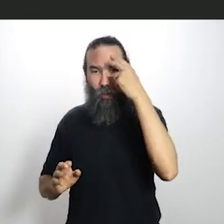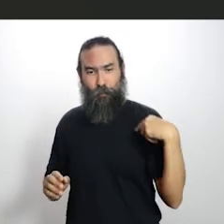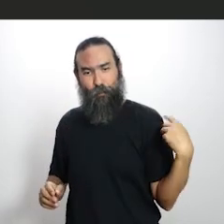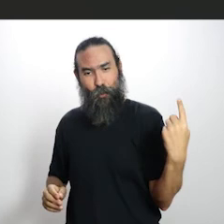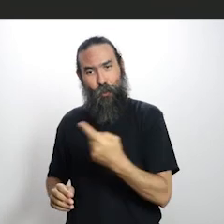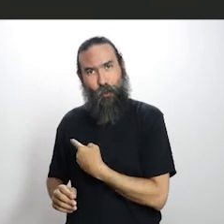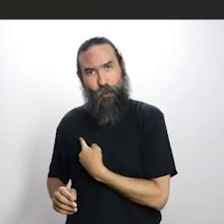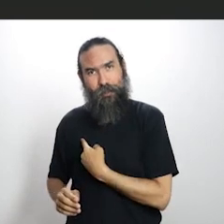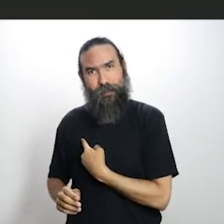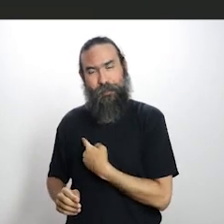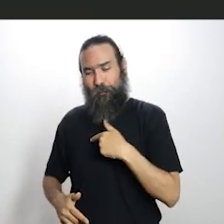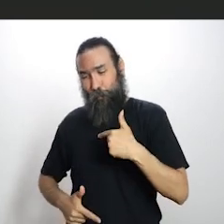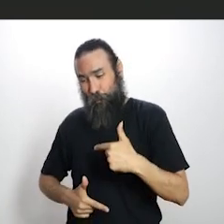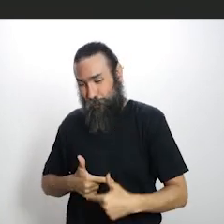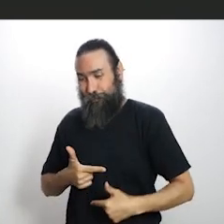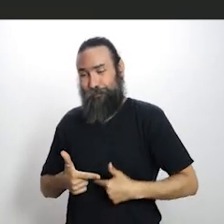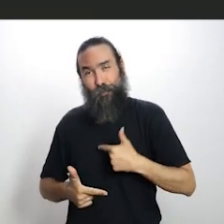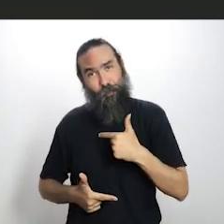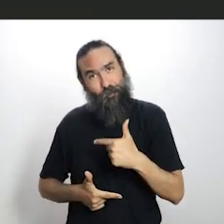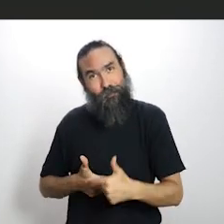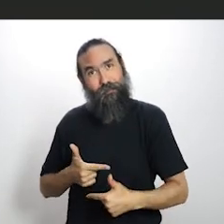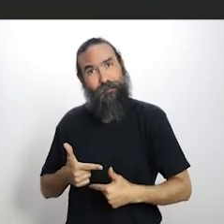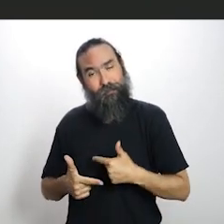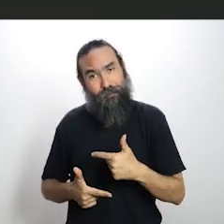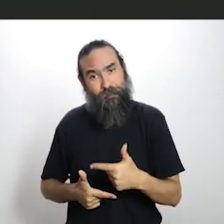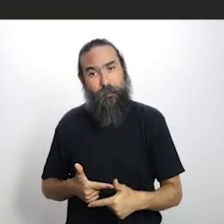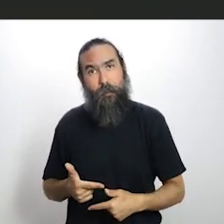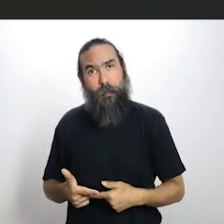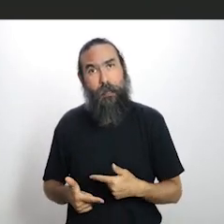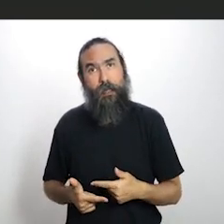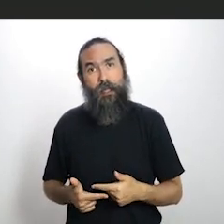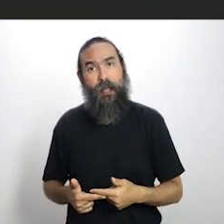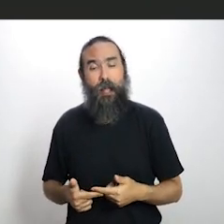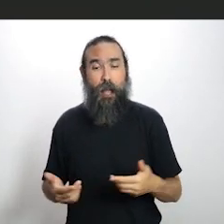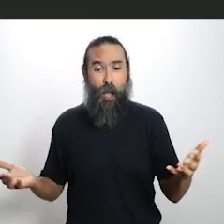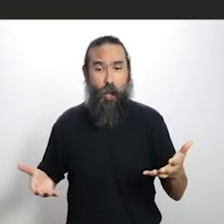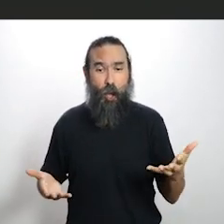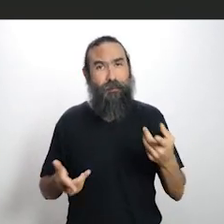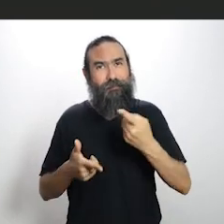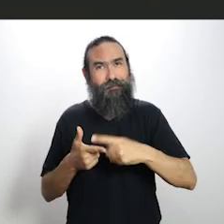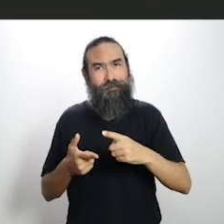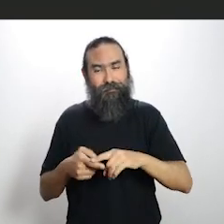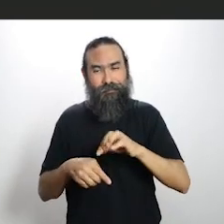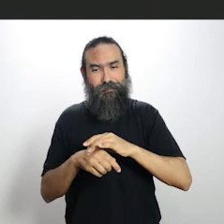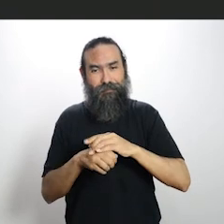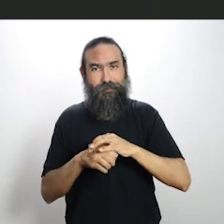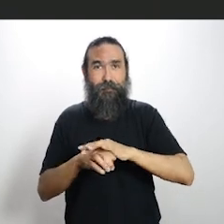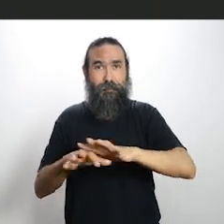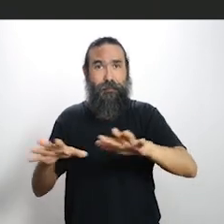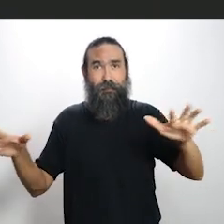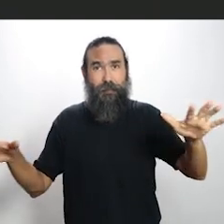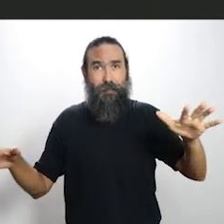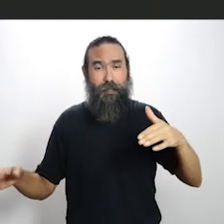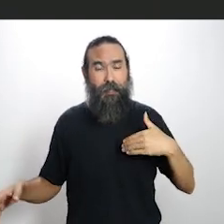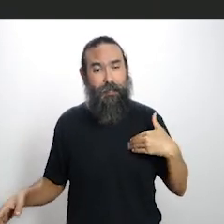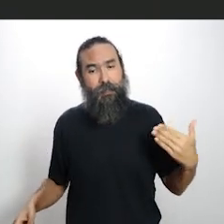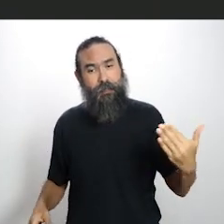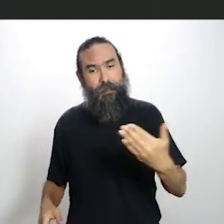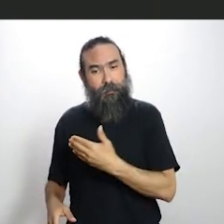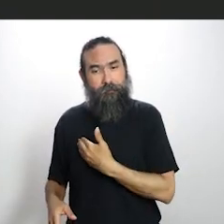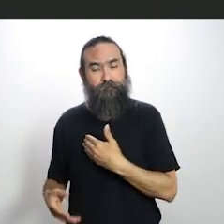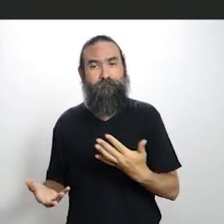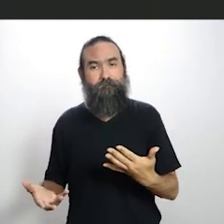é a gente se depara né com uma situação que a gente pode levar o que a gente precisa dizer se não tivermos uma